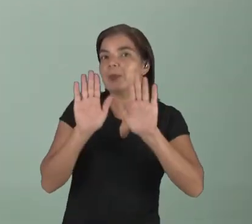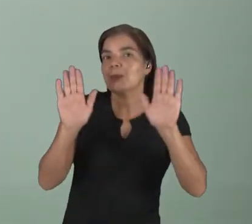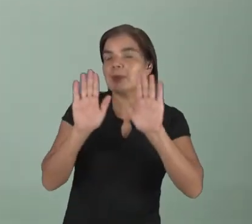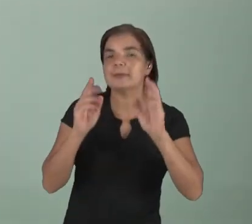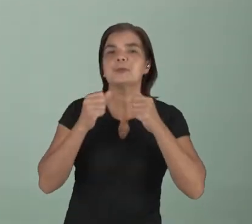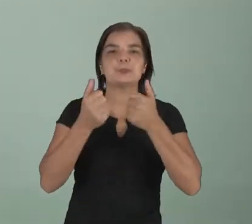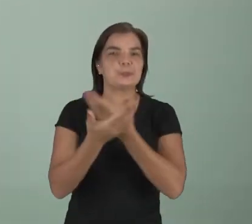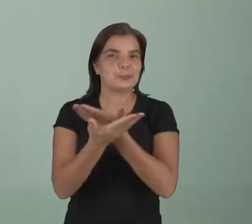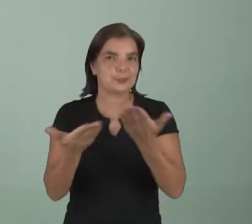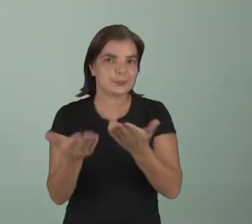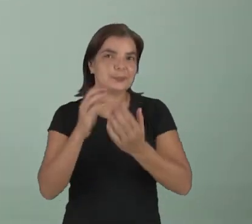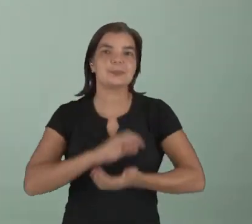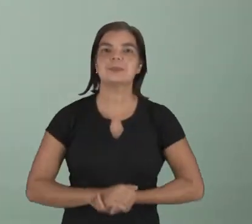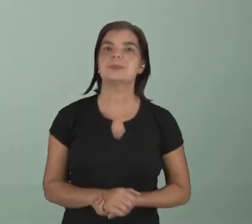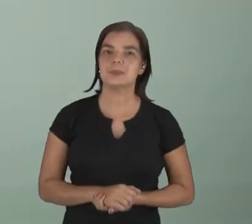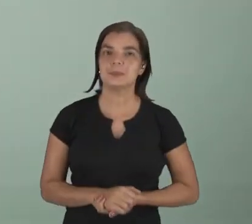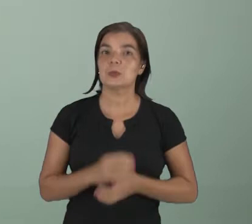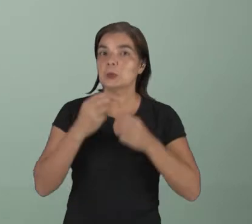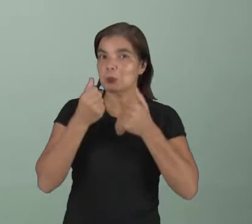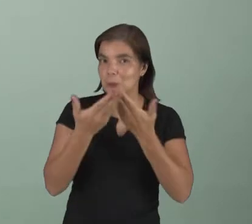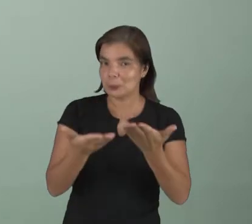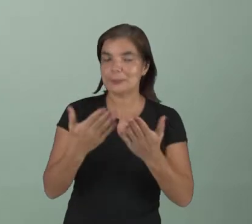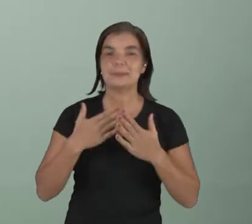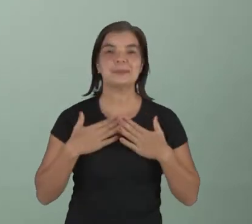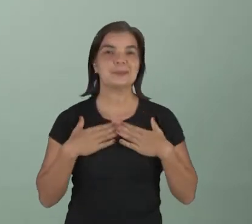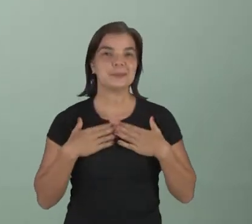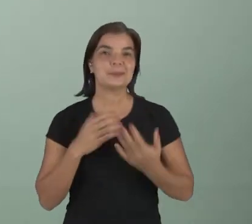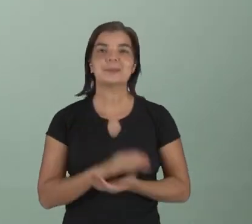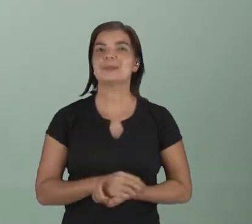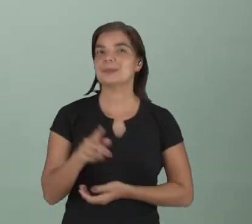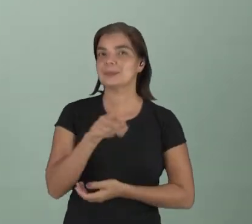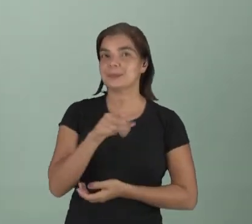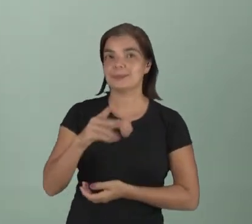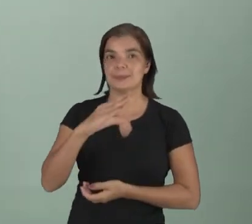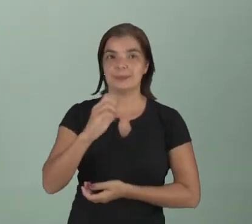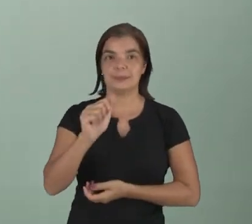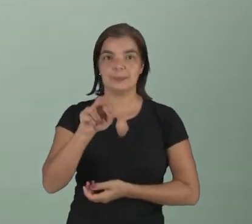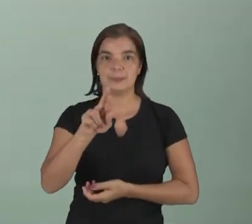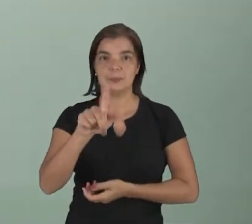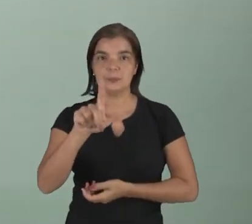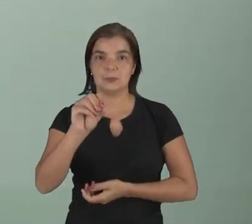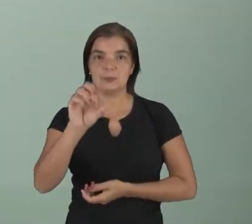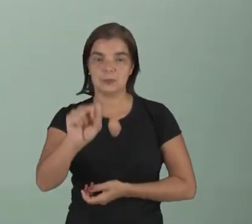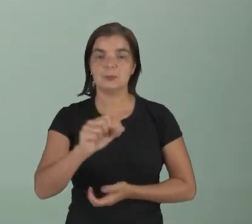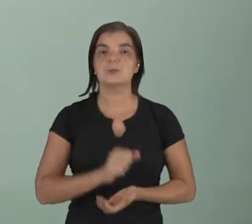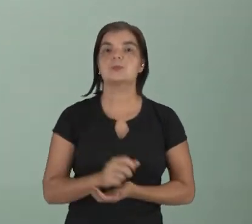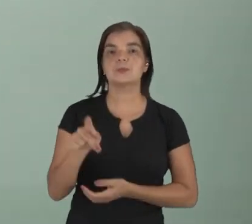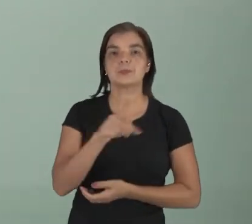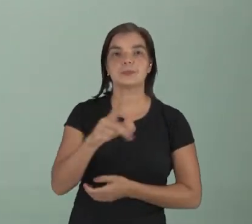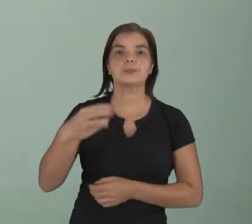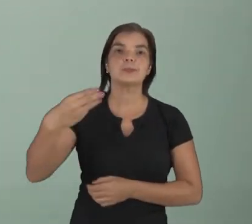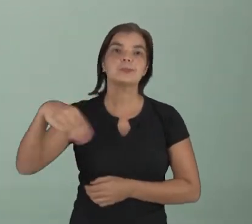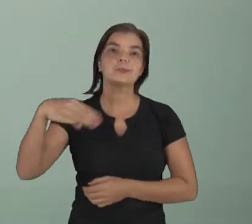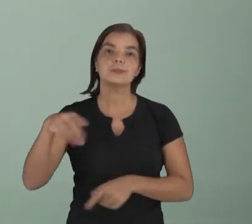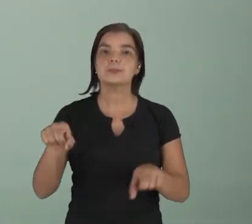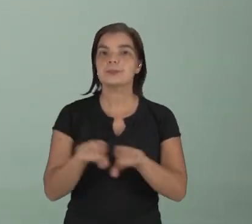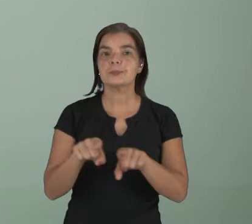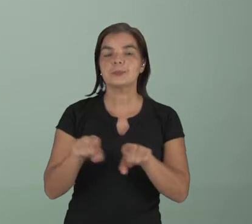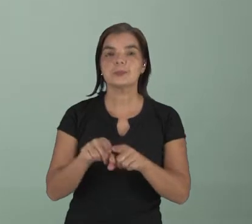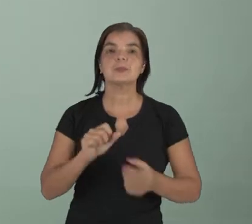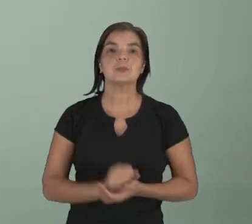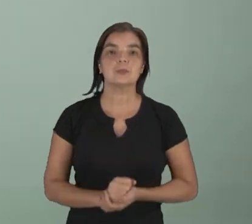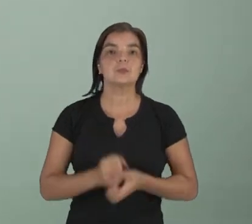Olá pessoal, tudo bem com vocês? Tudo bem comigo? Eu sou o professor Carlos, professor de matemática, e hoje nós